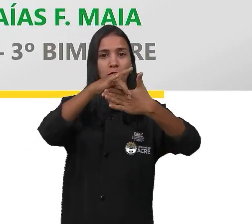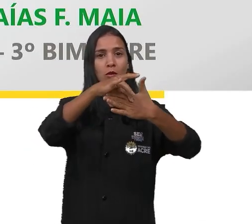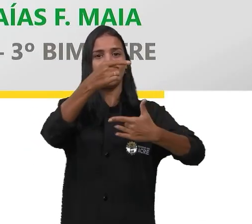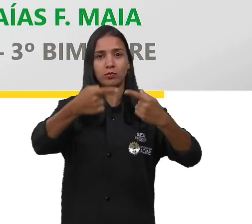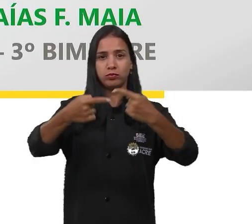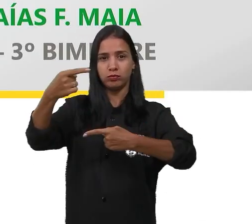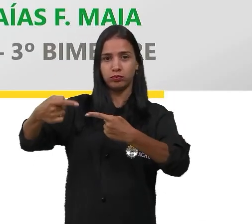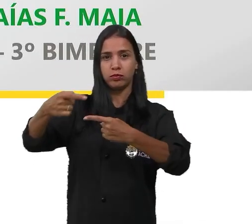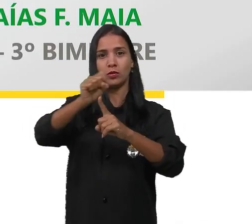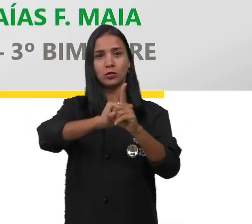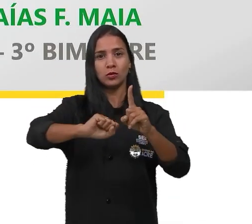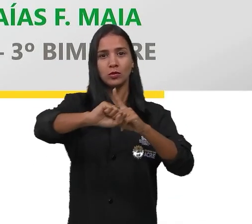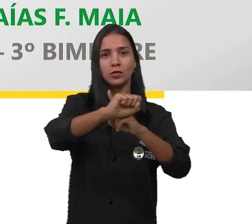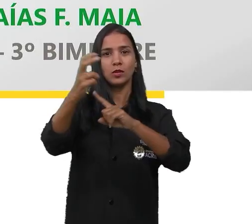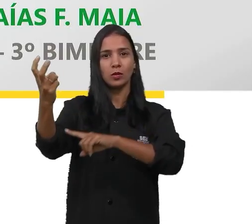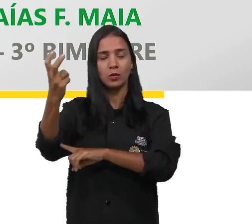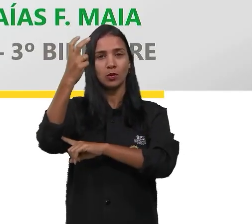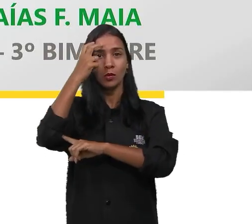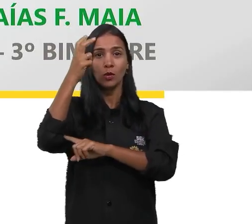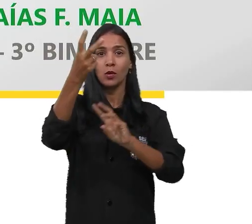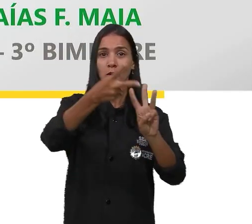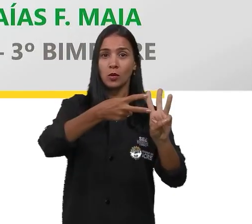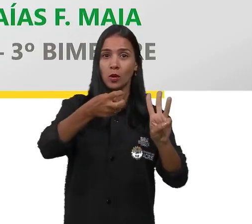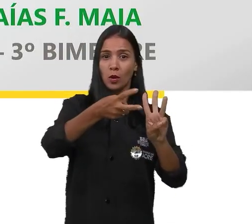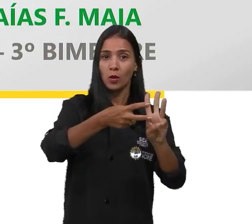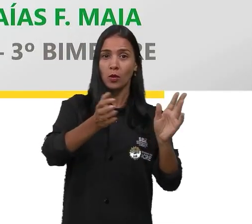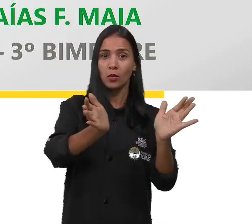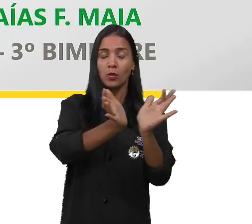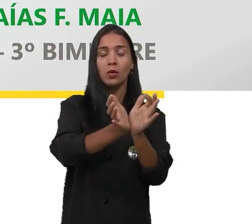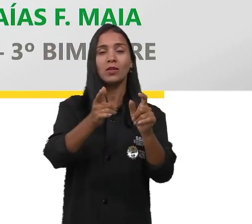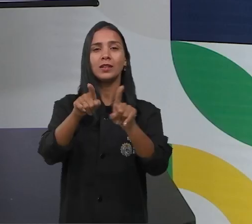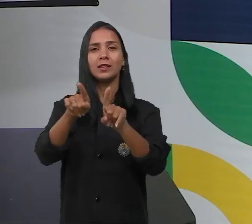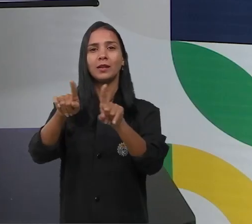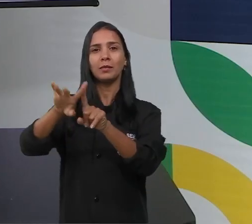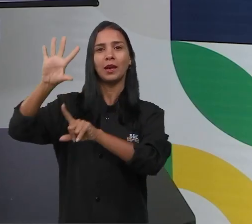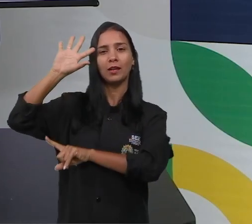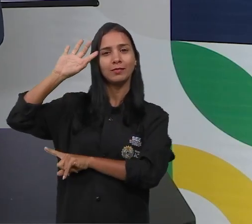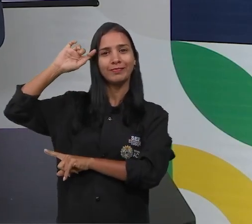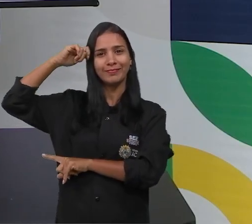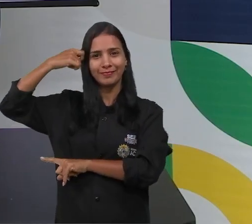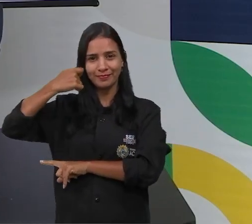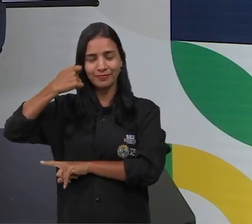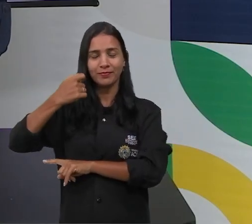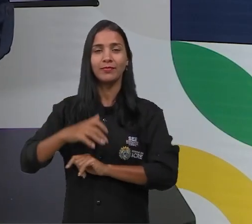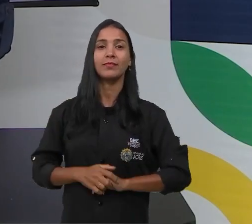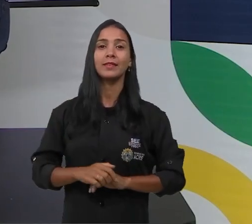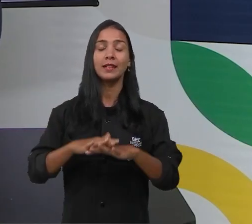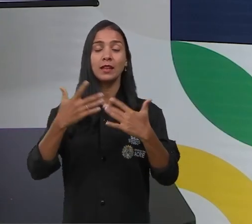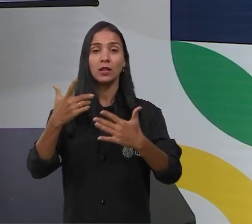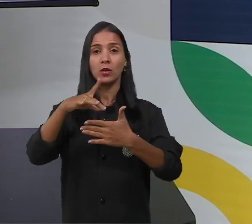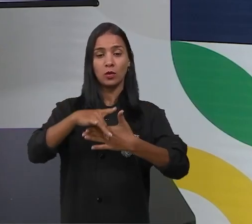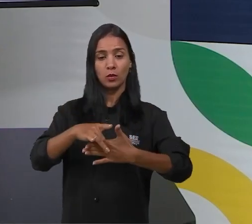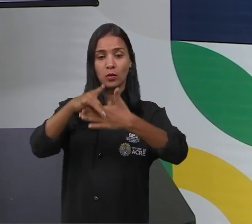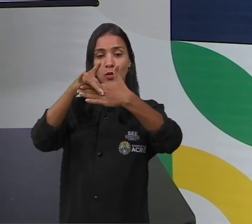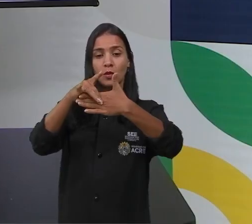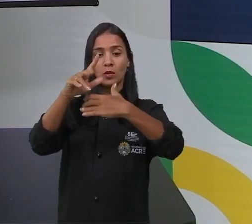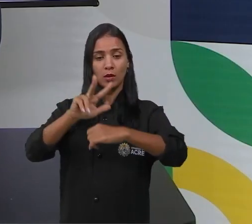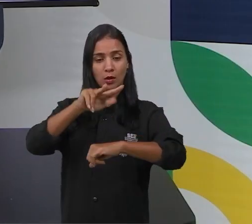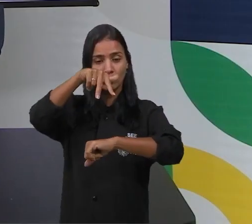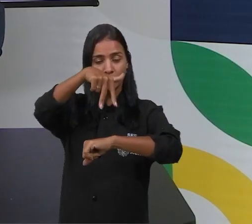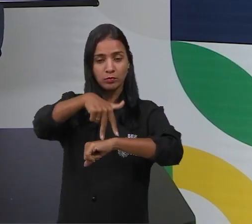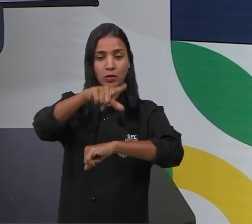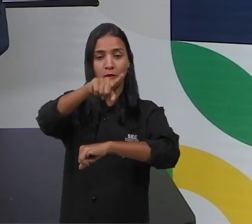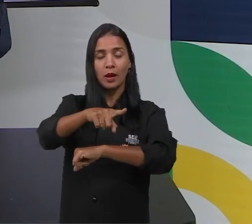cultural dos povos indígenas e afrodescendentes. Então, esse protagonismo é